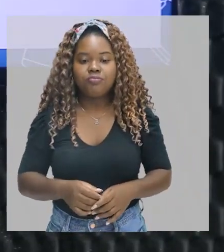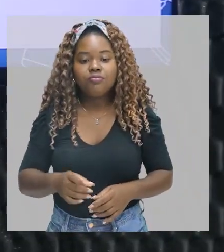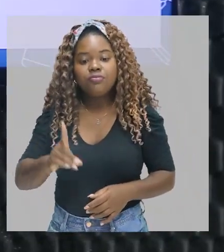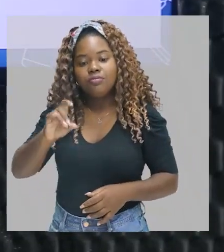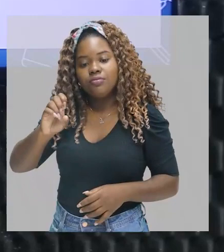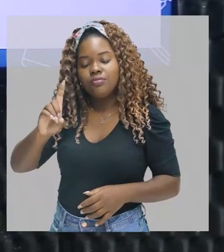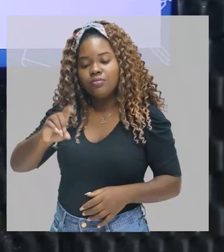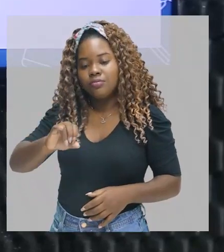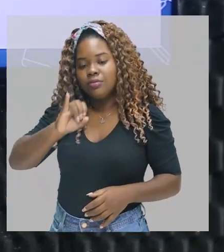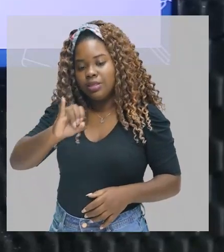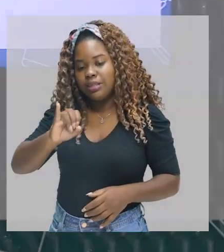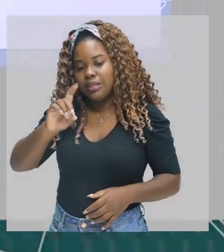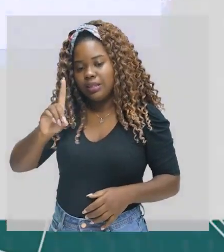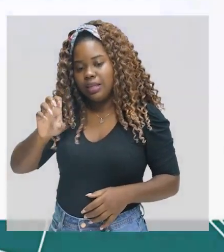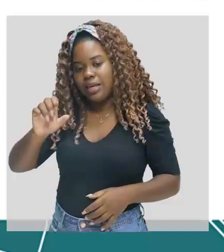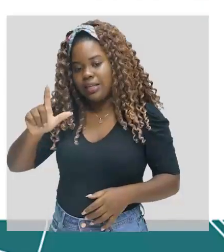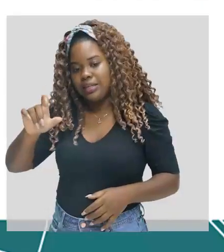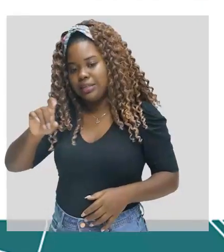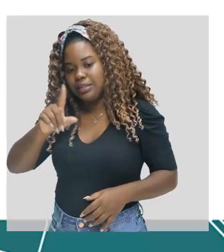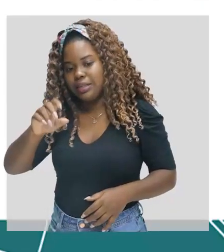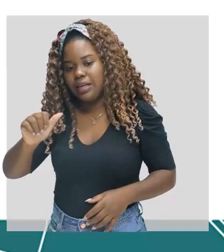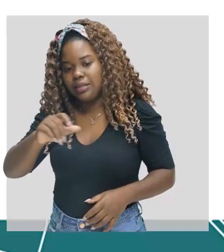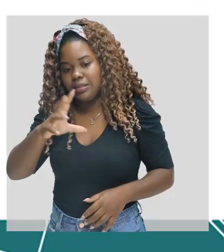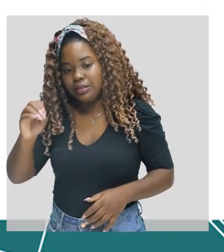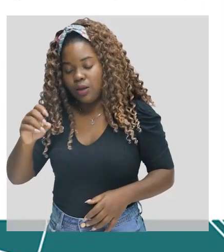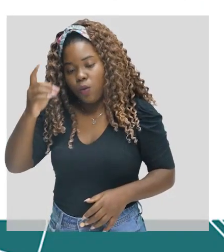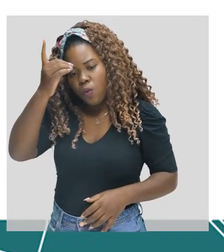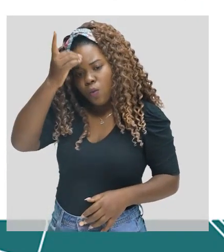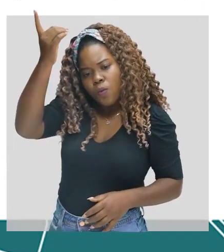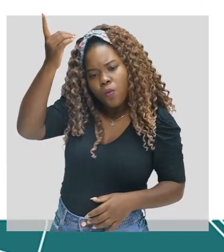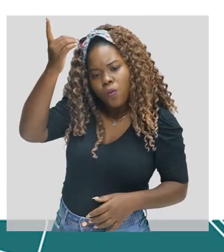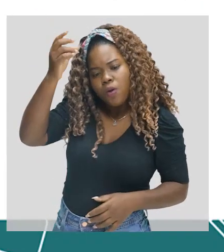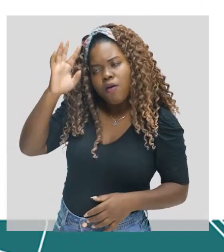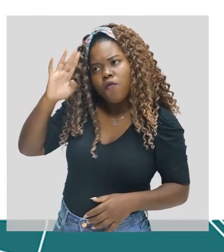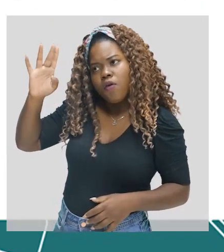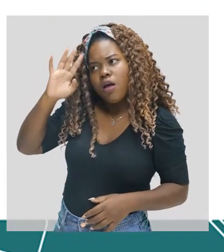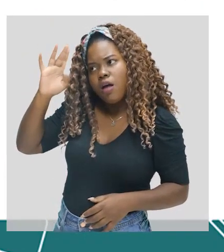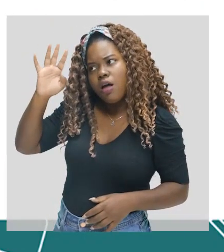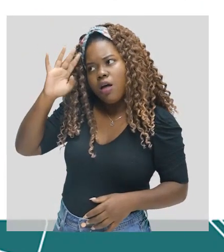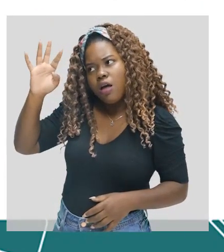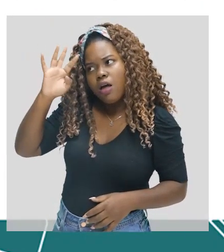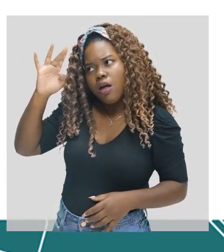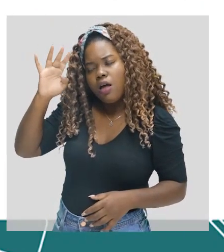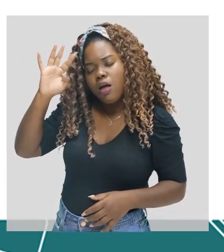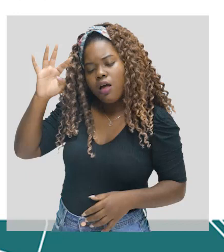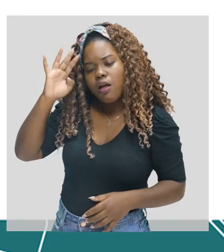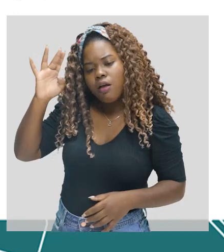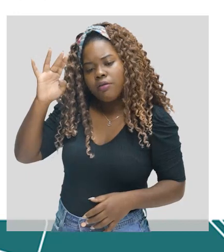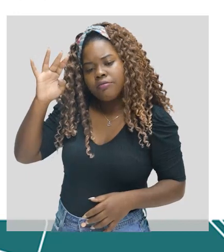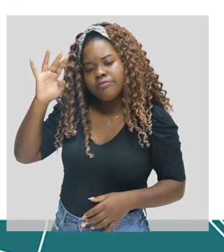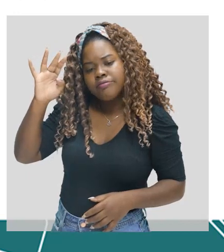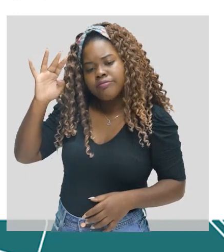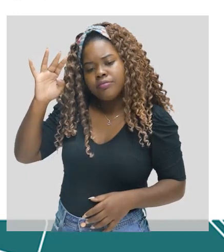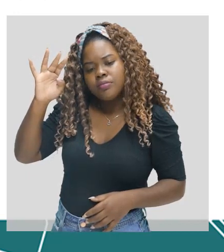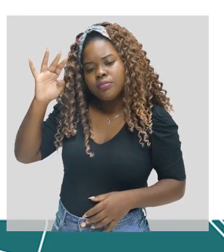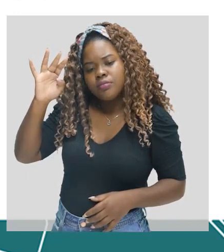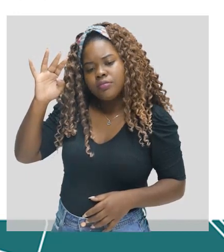Idealização, eu já falei disso. Quando eu vou idealizar, eu vou para o campo das ideias, eu vou imaginar, eu vou